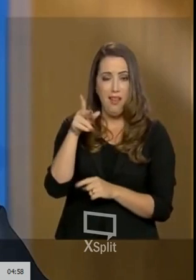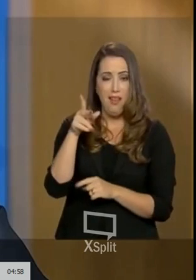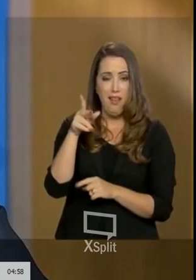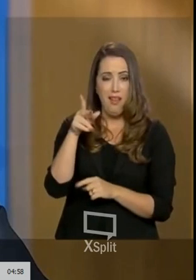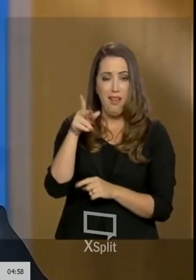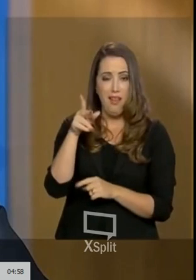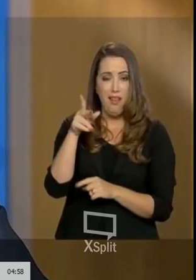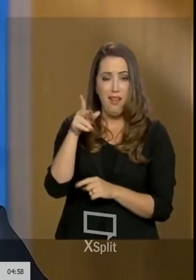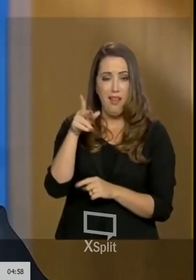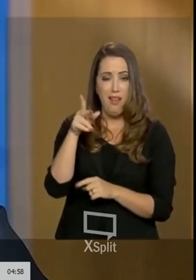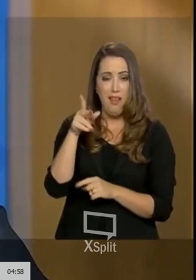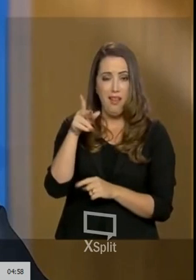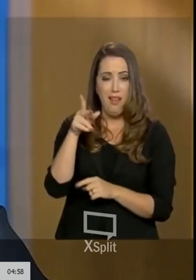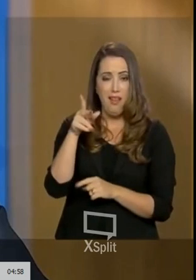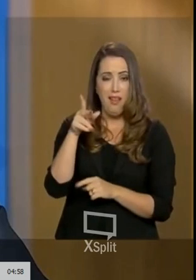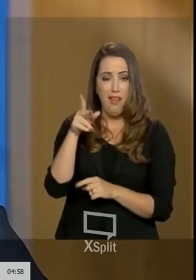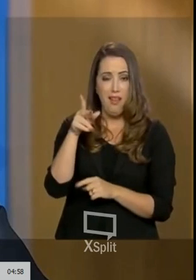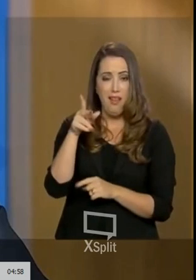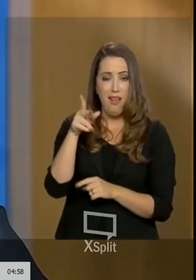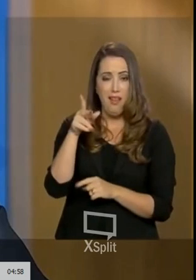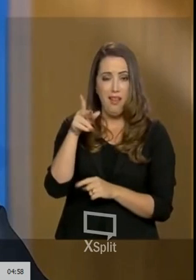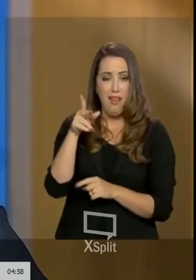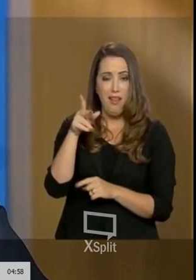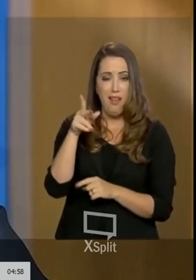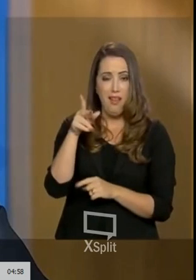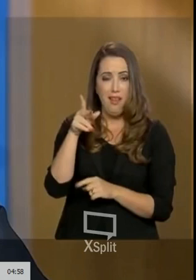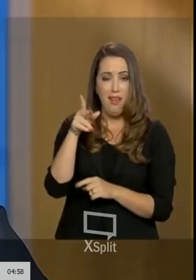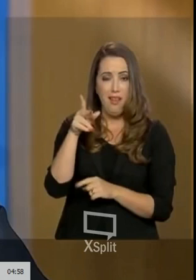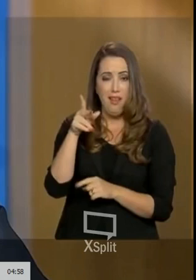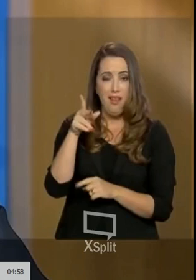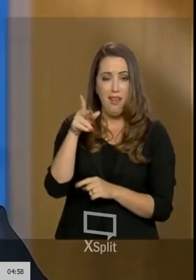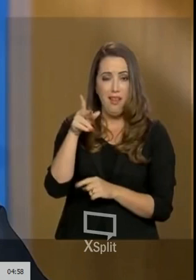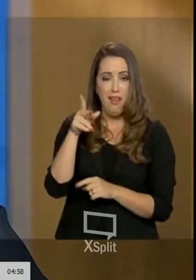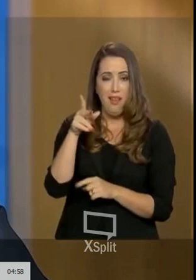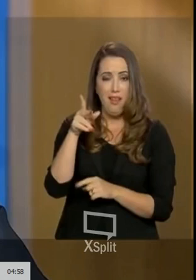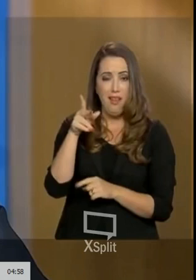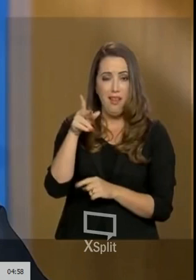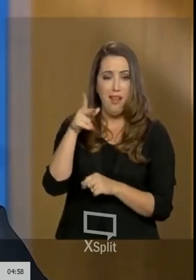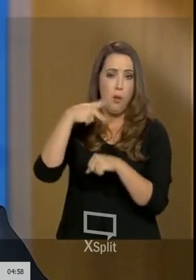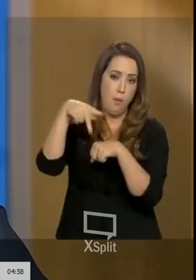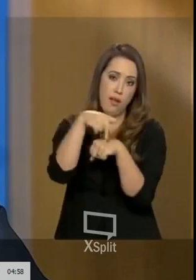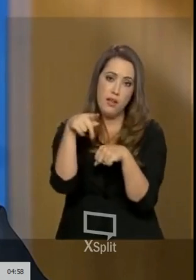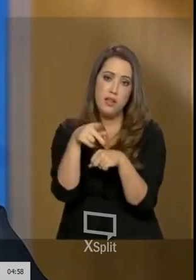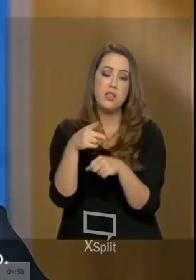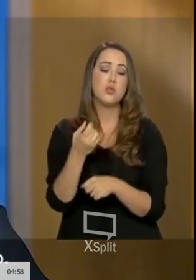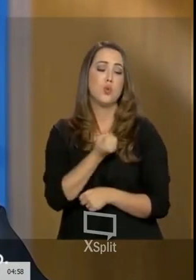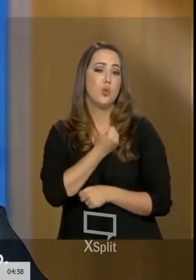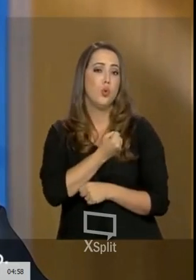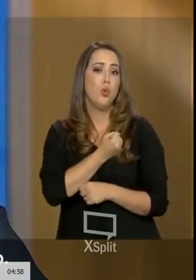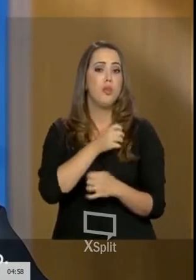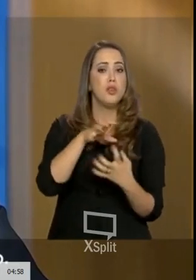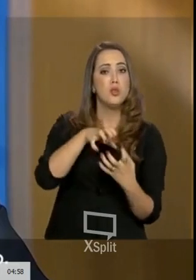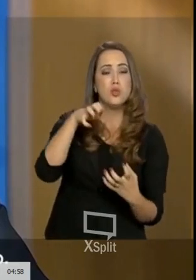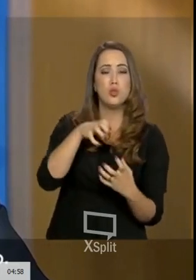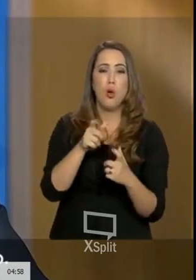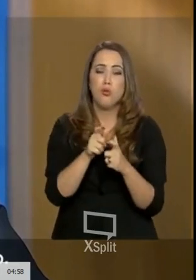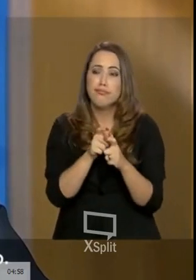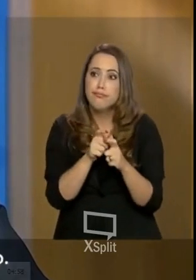Leno? Tô acompanhando, tá, só que tá com atraso, tá? Tá, todo mundo tá aí do Facebook, tá conseguindo acompanhar, né? E com um